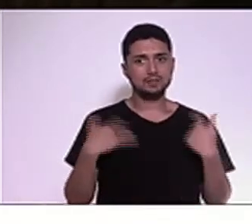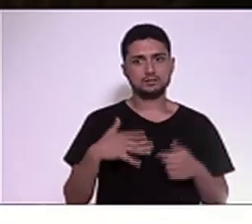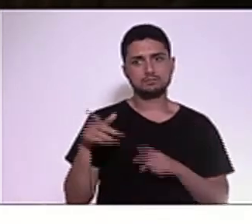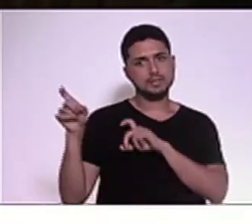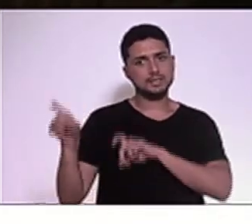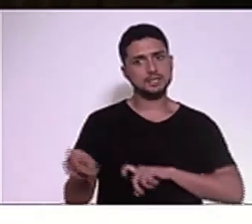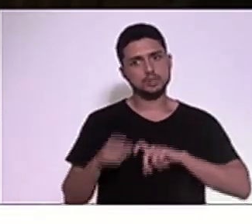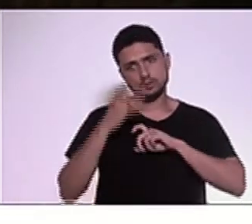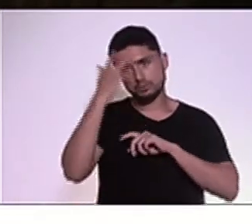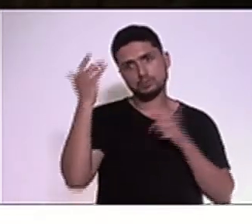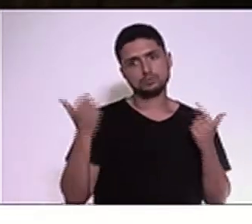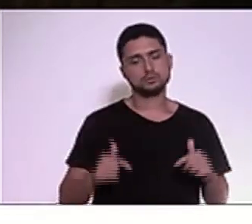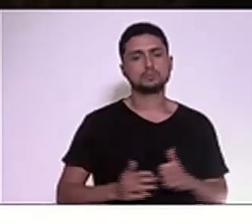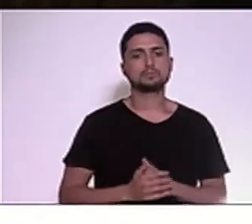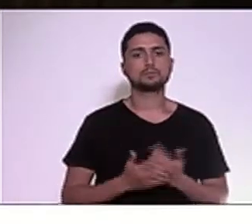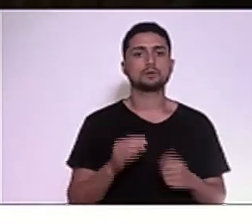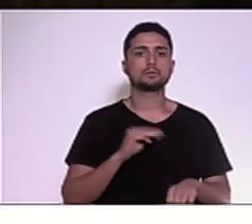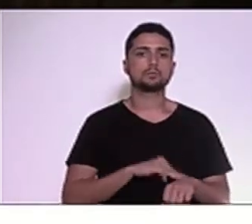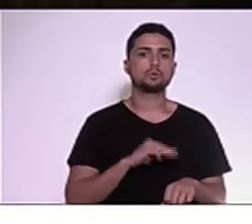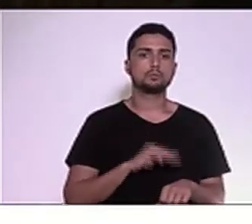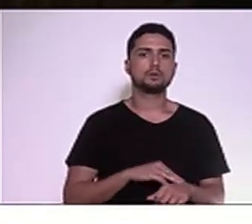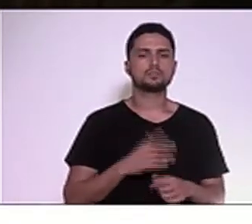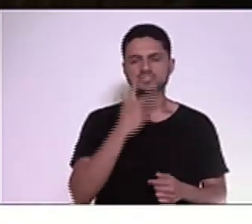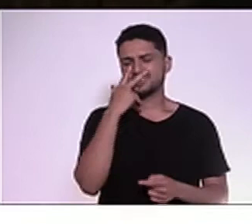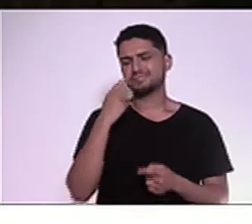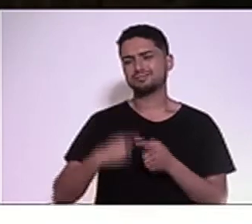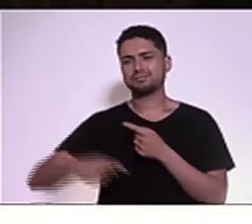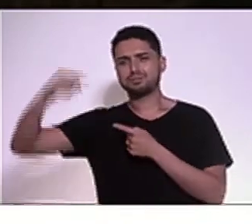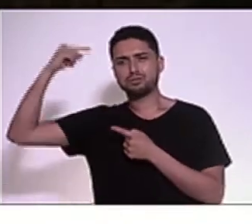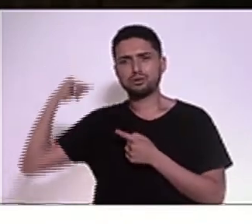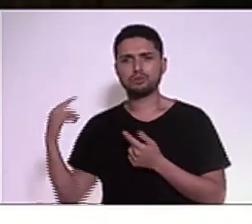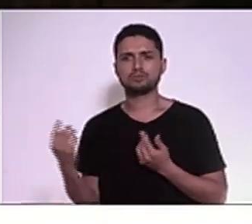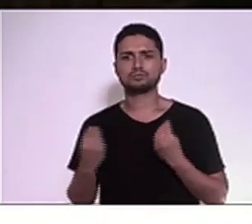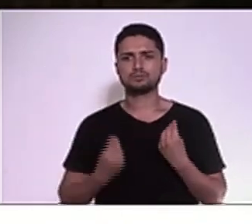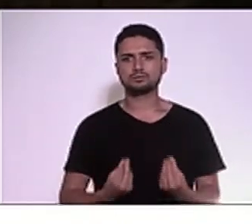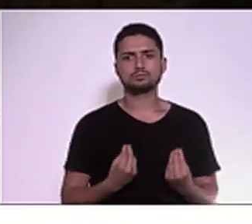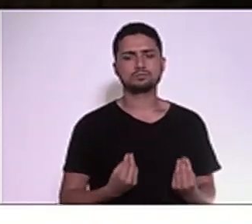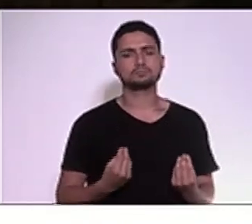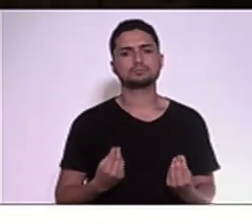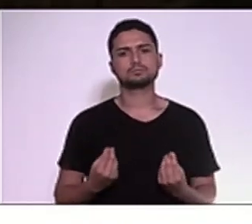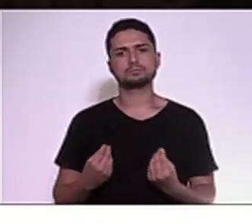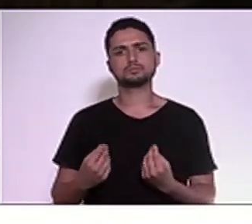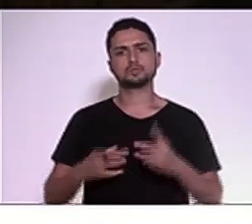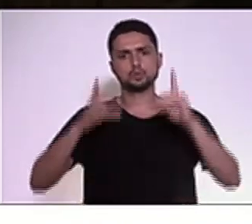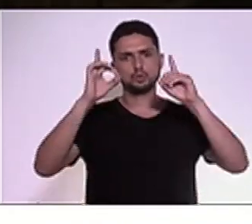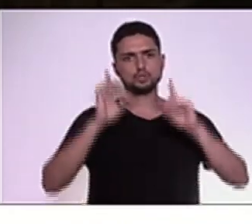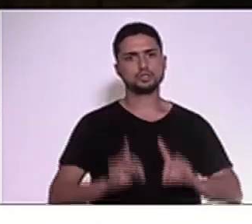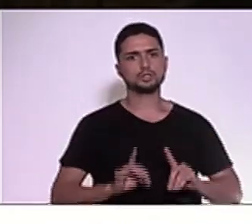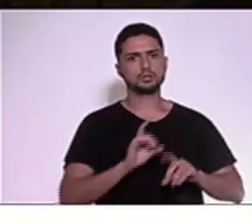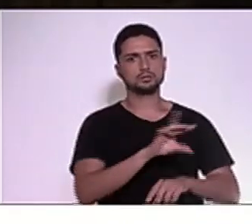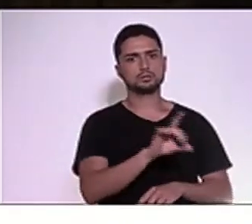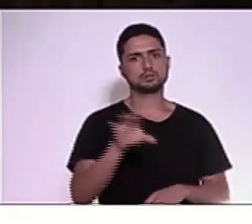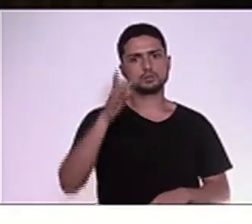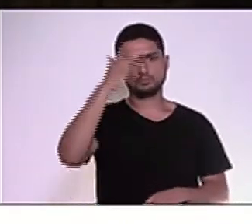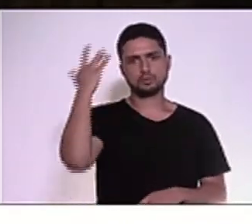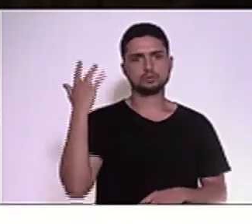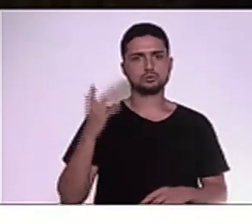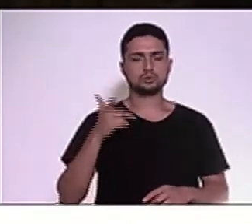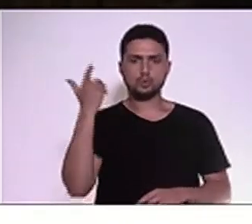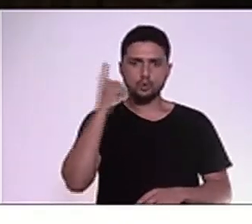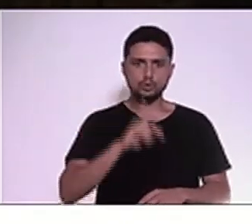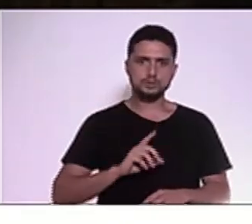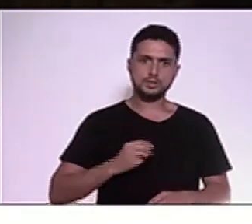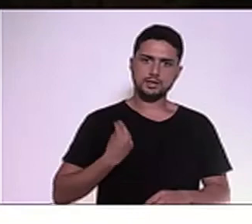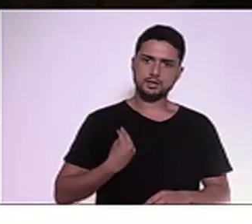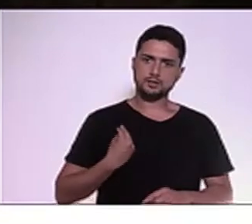hoje. Então, a gente está vivendo momentos de retrocesso completo no direito das pessoas sobreviverem